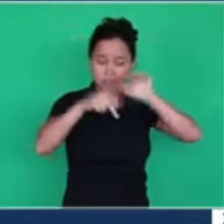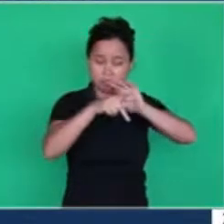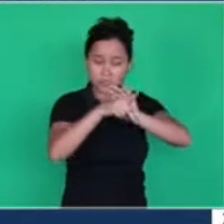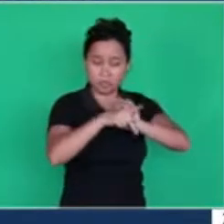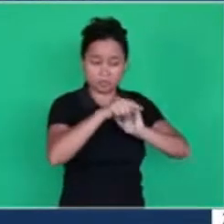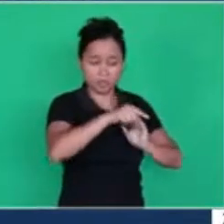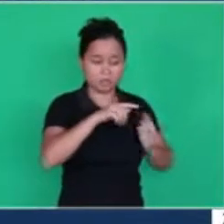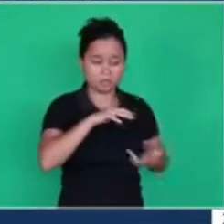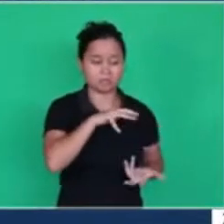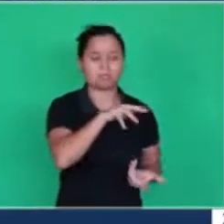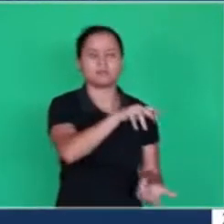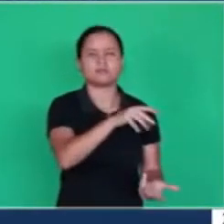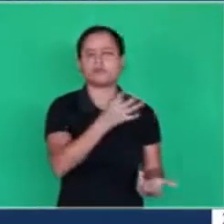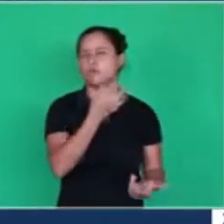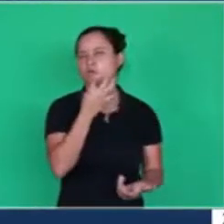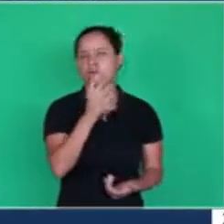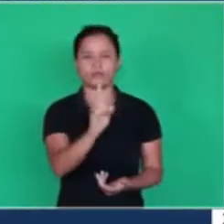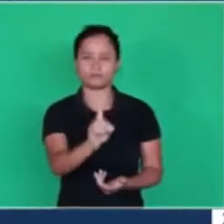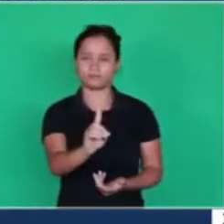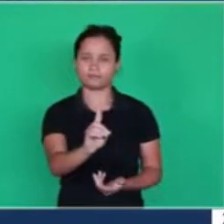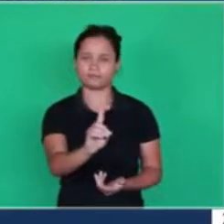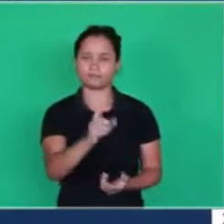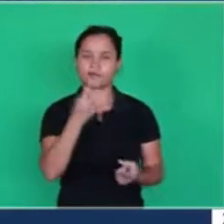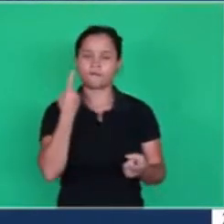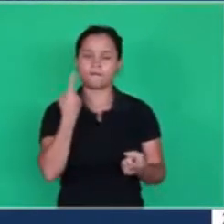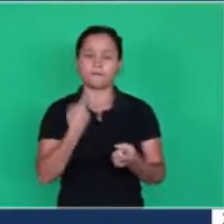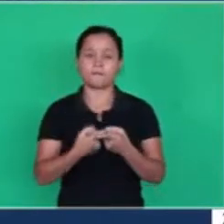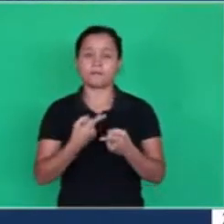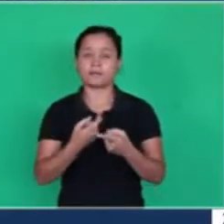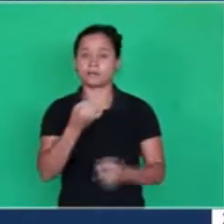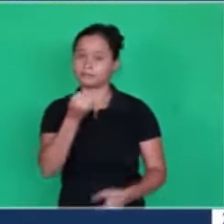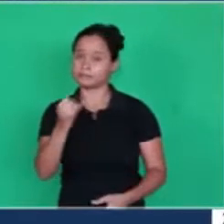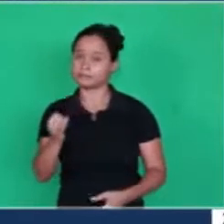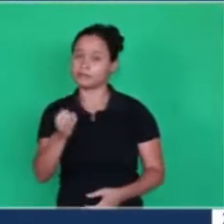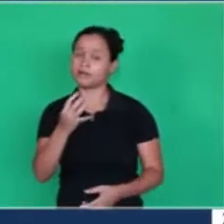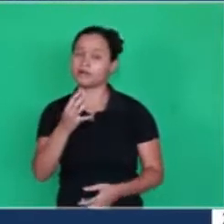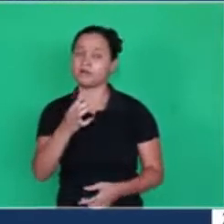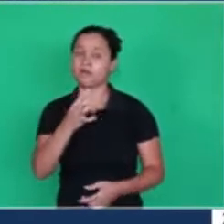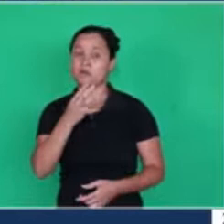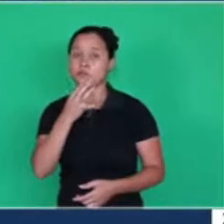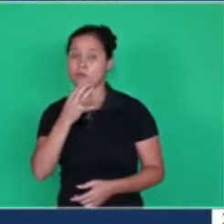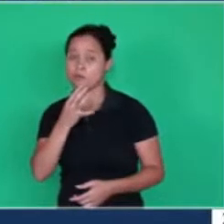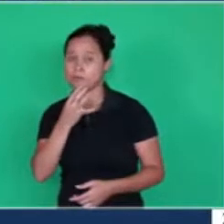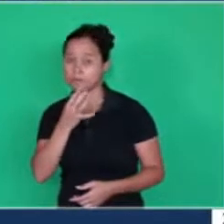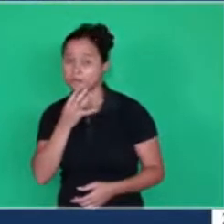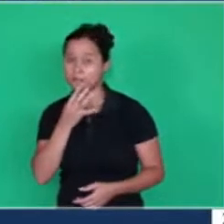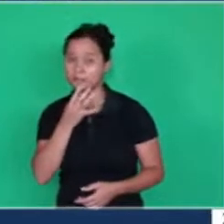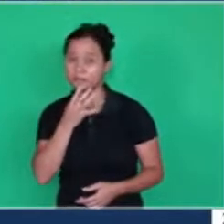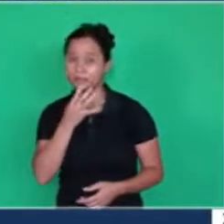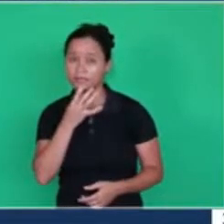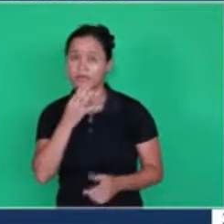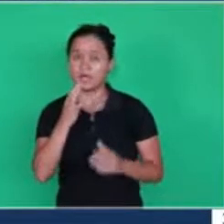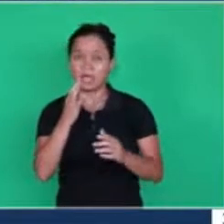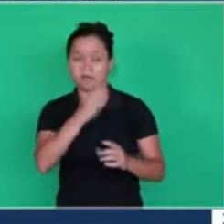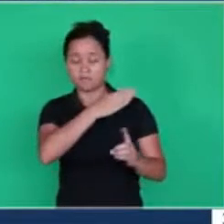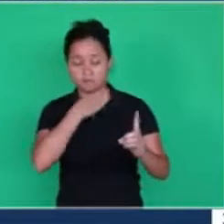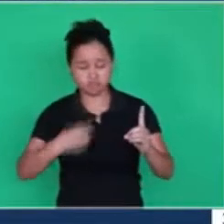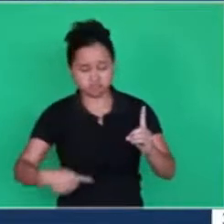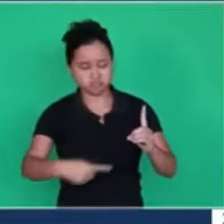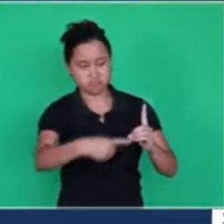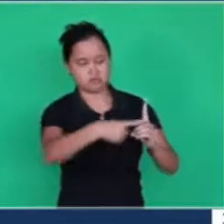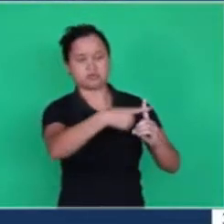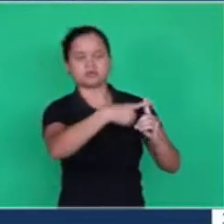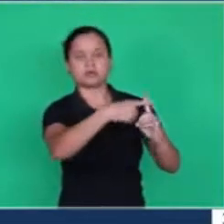a conhecesse, nunca crucificariam ao Senhor da Glória. Por que crucificaram Jesus? Porque